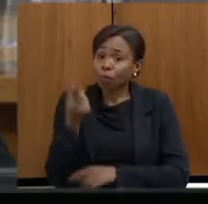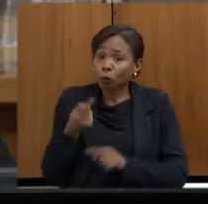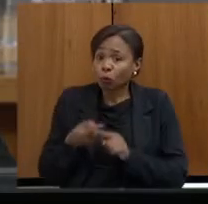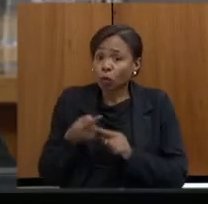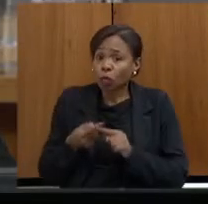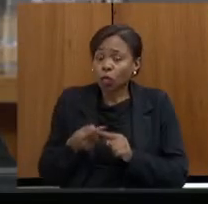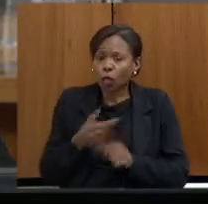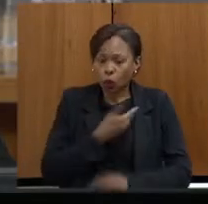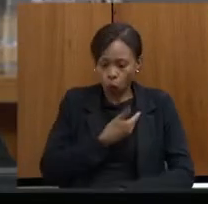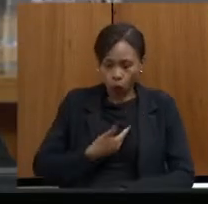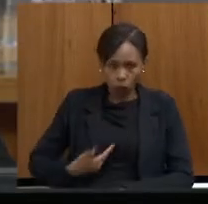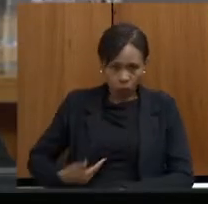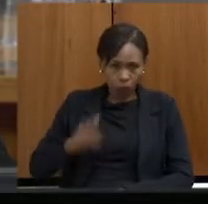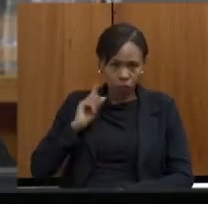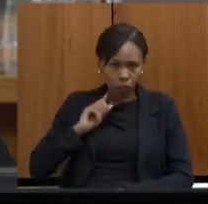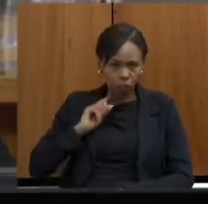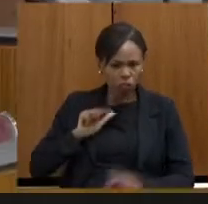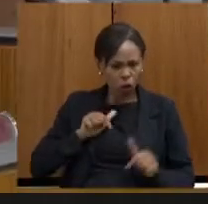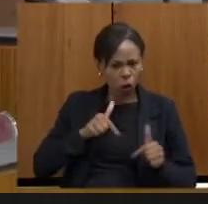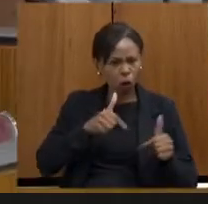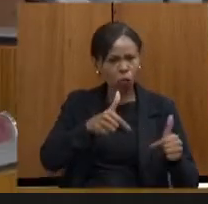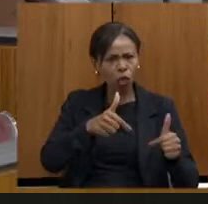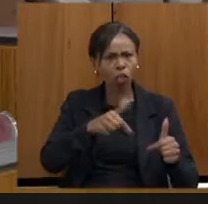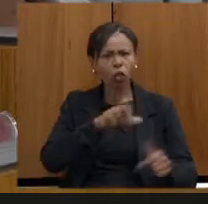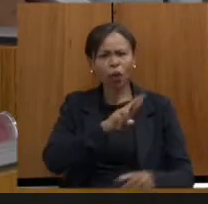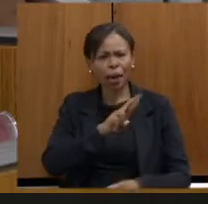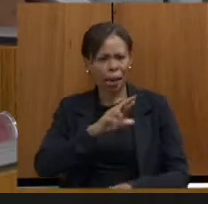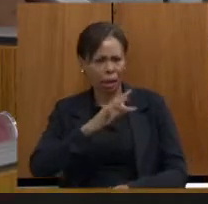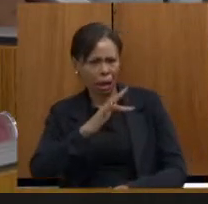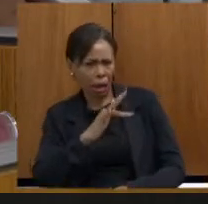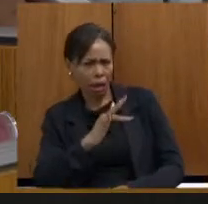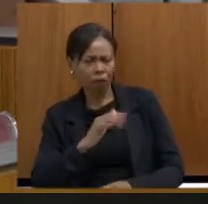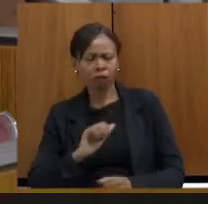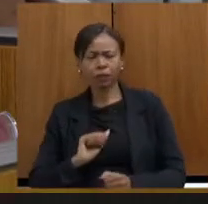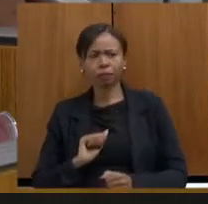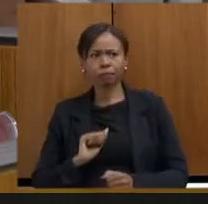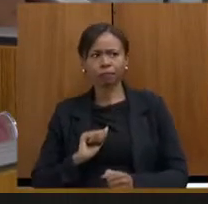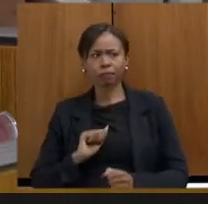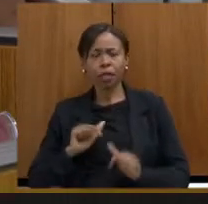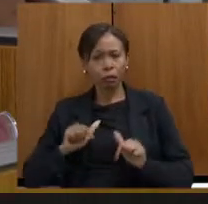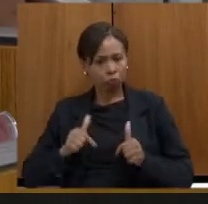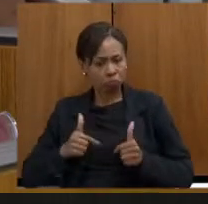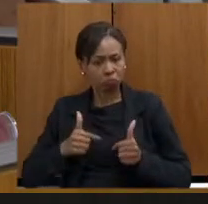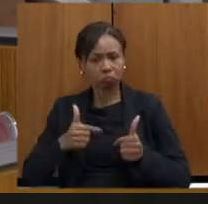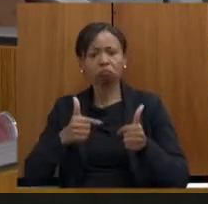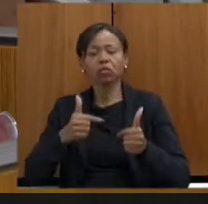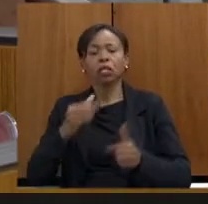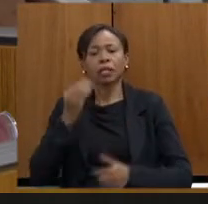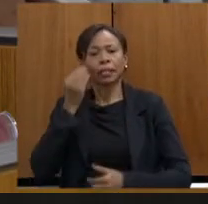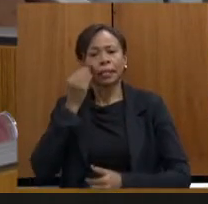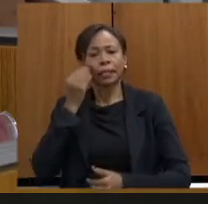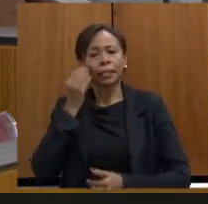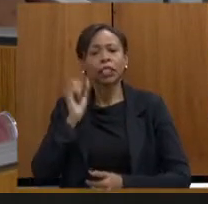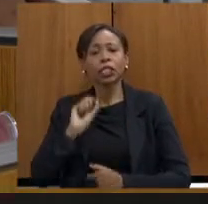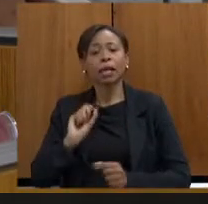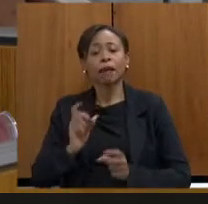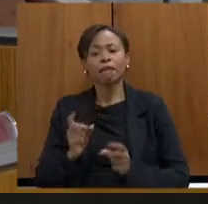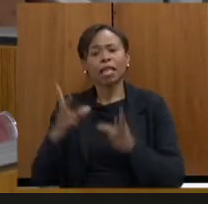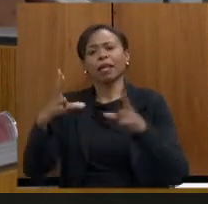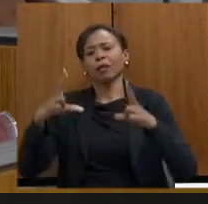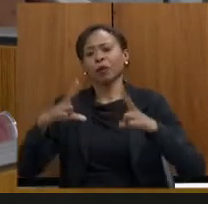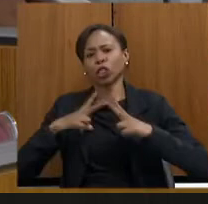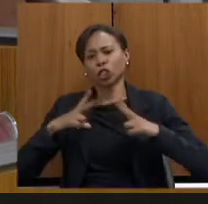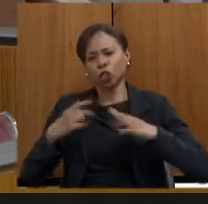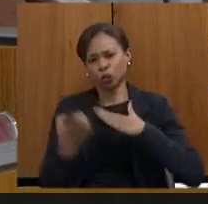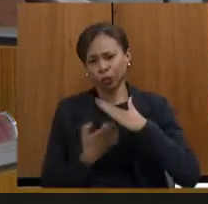do governo do Estado, com regime de recuperação fiscal, com tentativas de privatização,